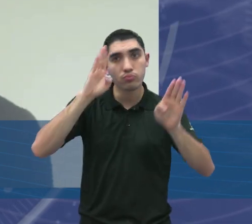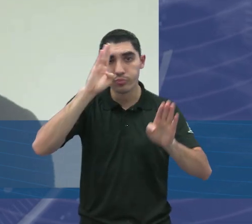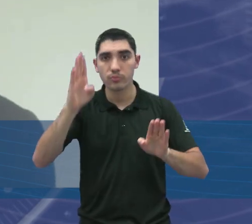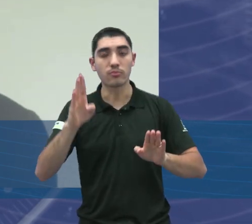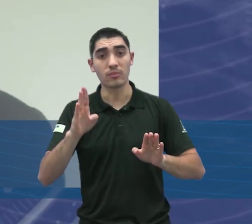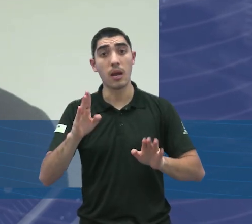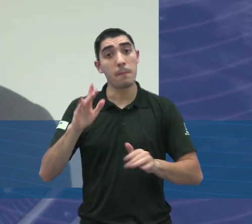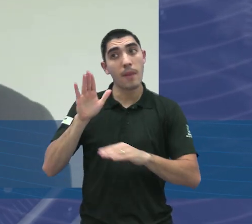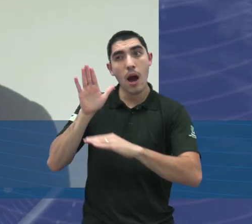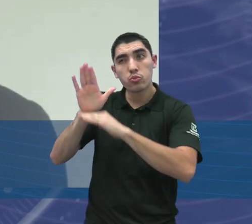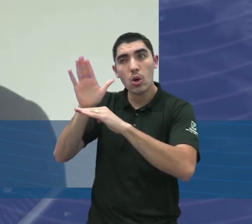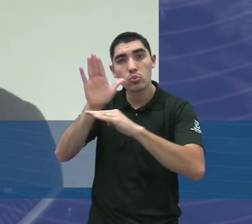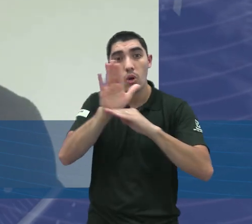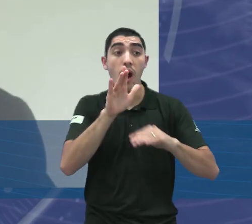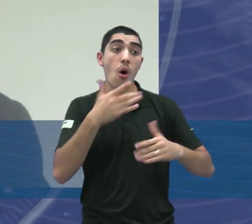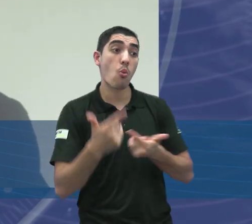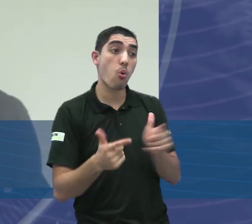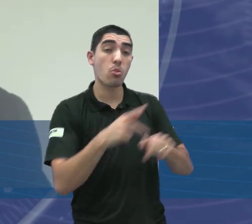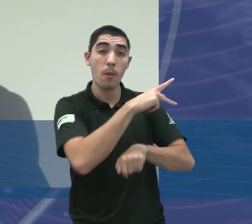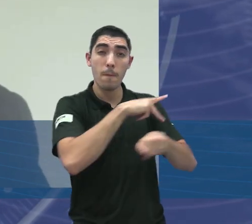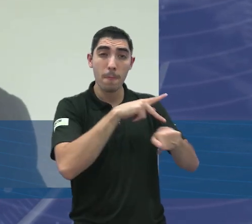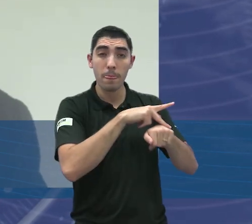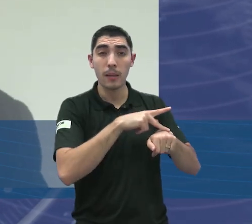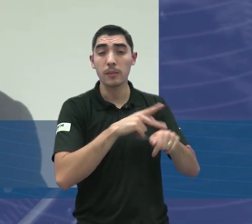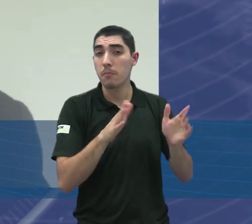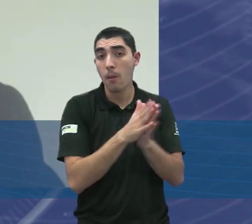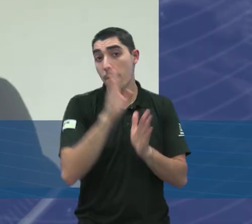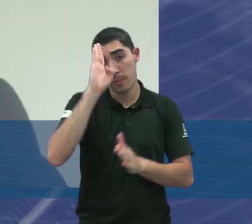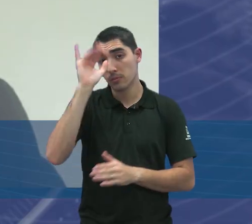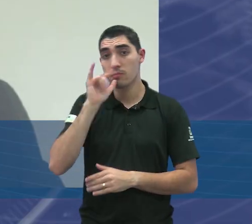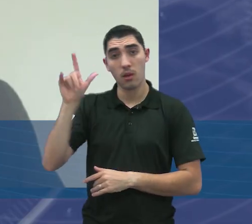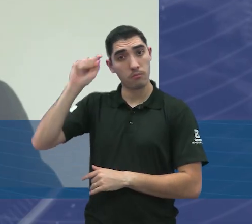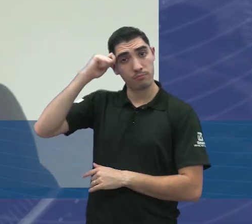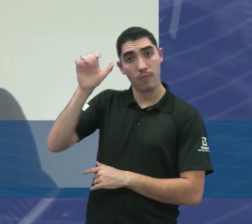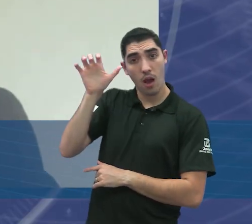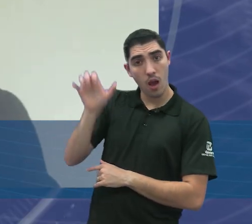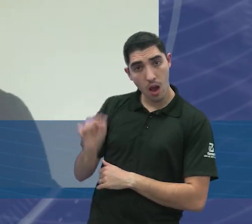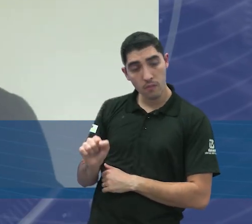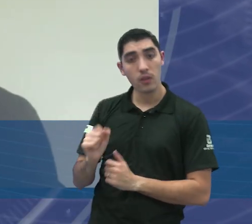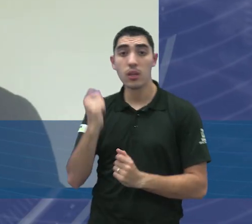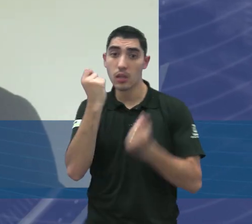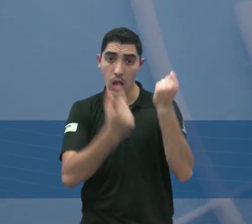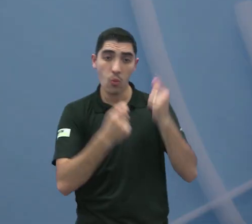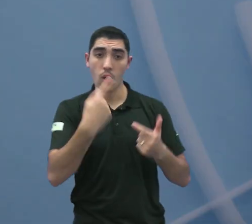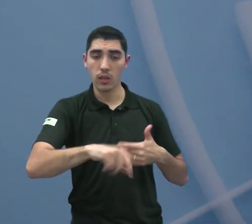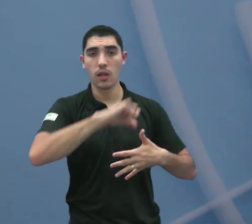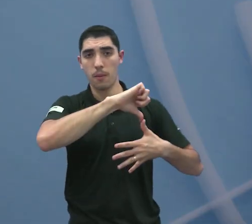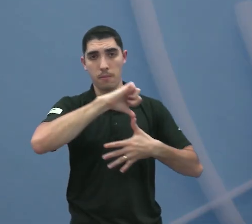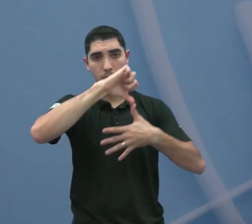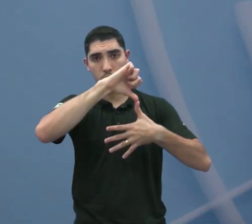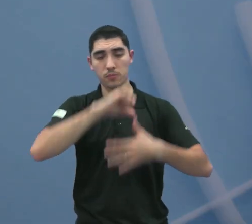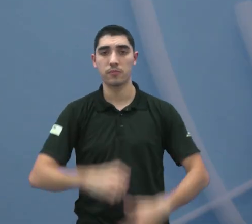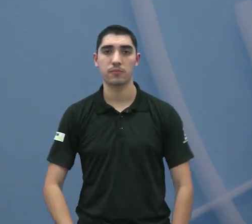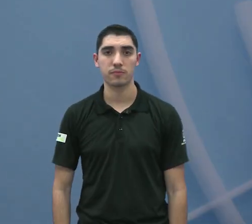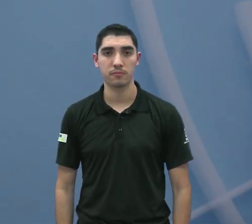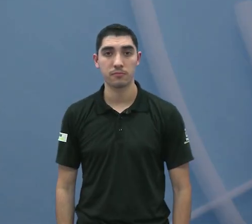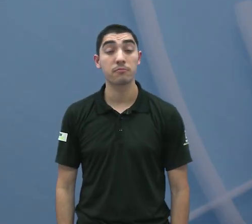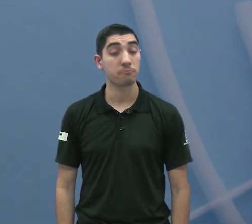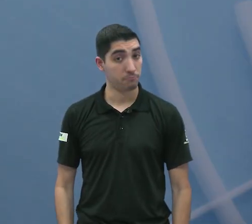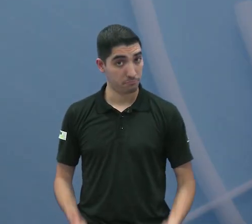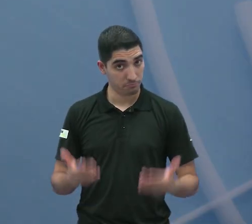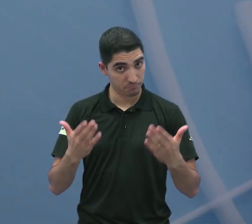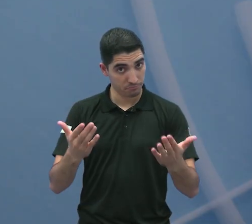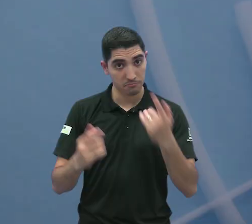outros países que às vezes são pobres, principalmente da África e até alguns aqui da América do Sul. Tá aí.